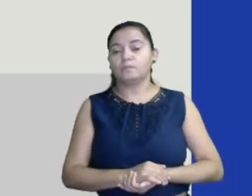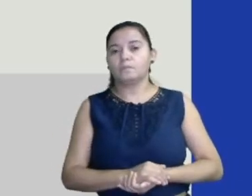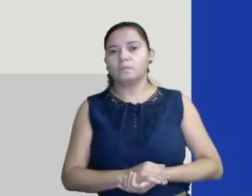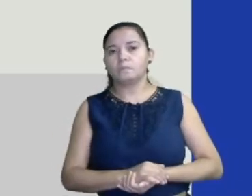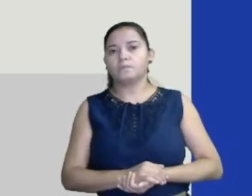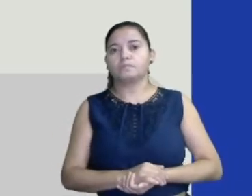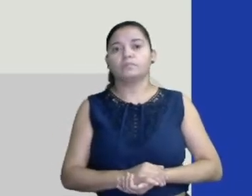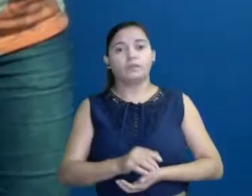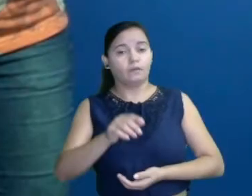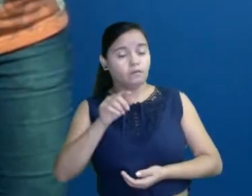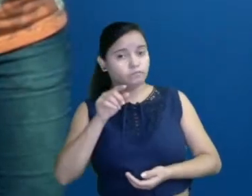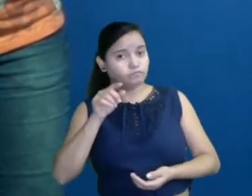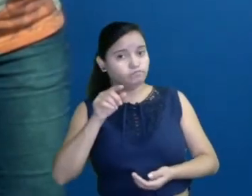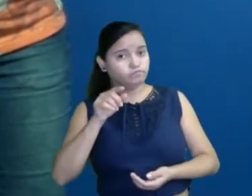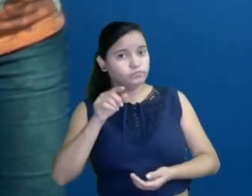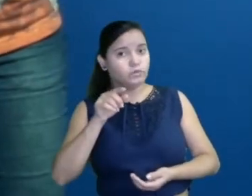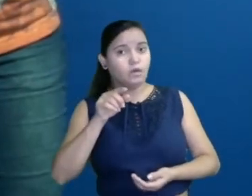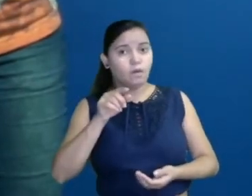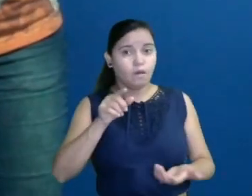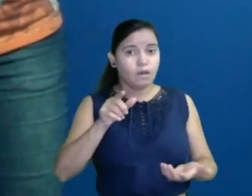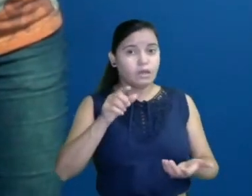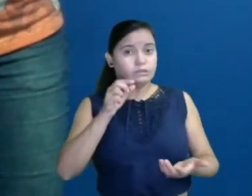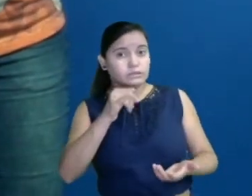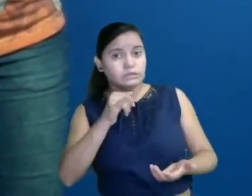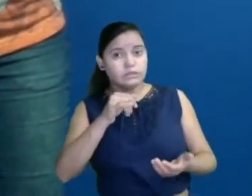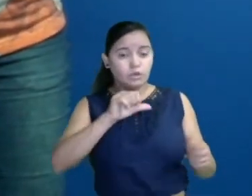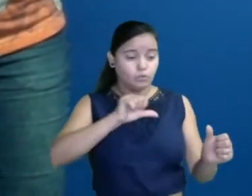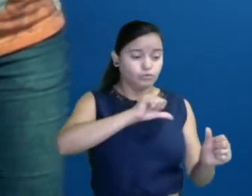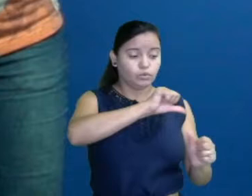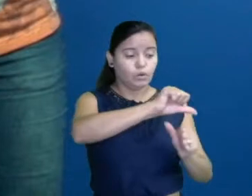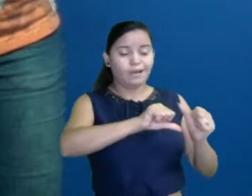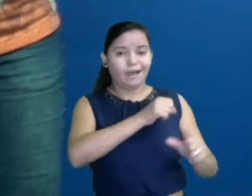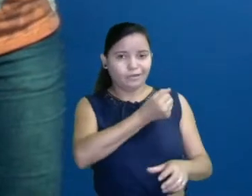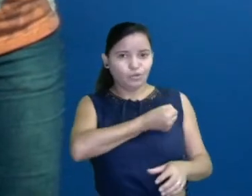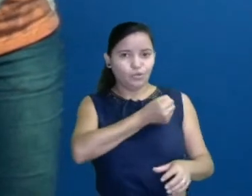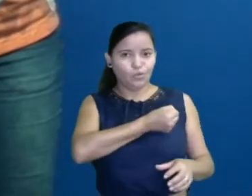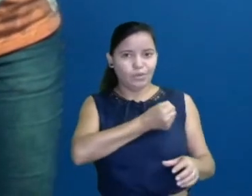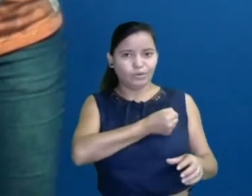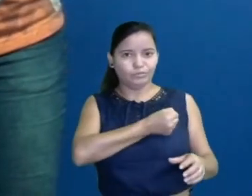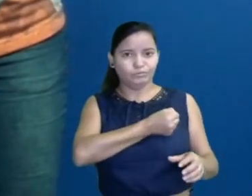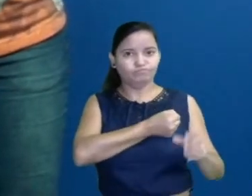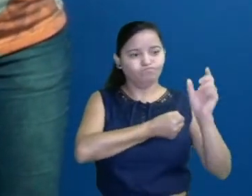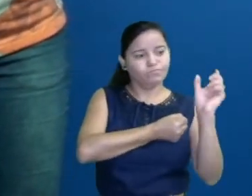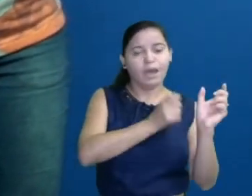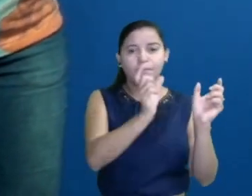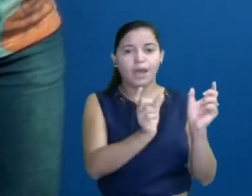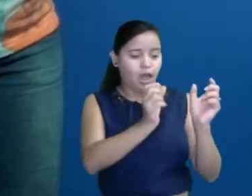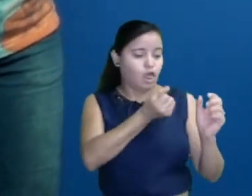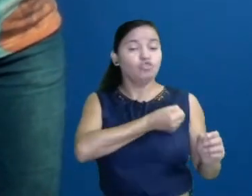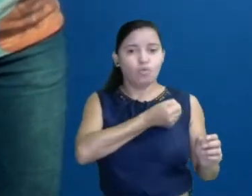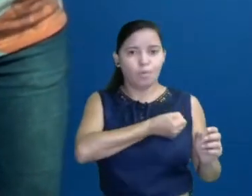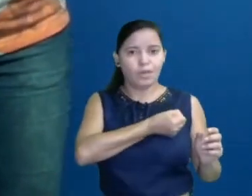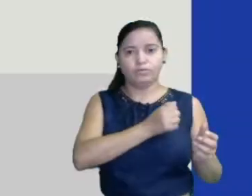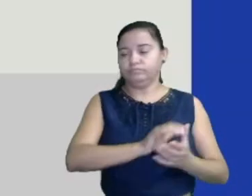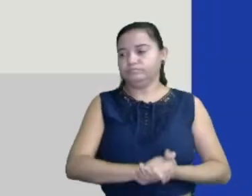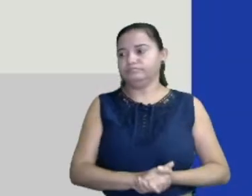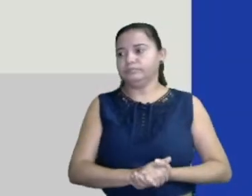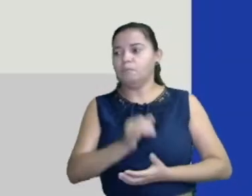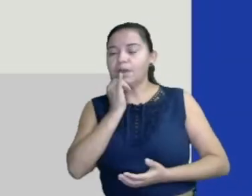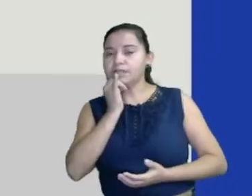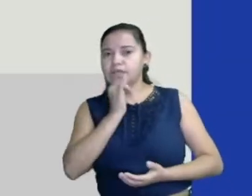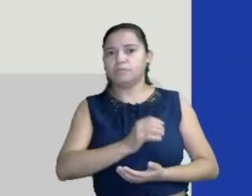então toda vez que eu trocar a ordem dos fatores o produto não vai se alterar Vamos a um exemplo